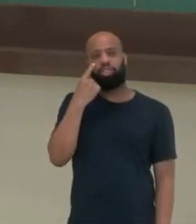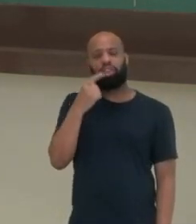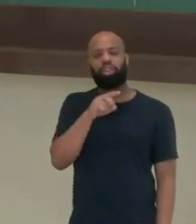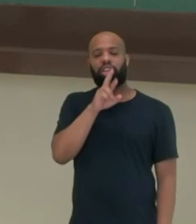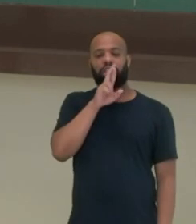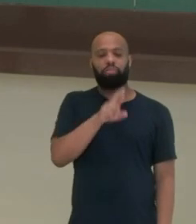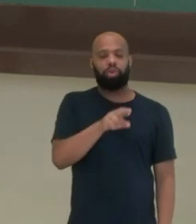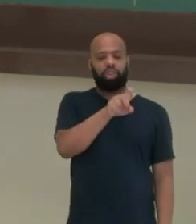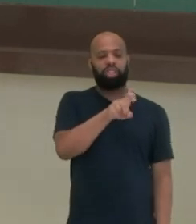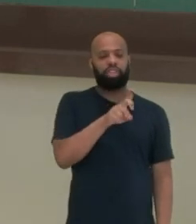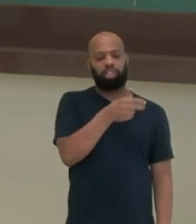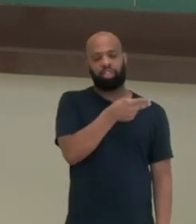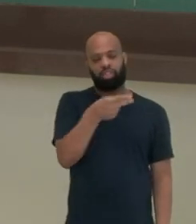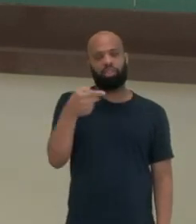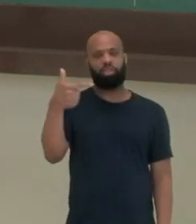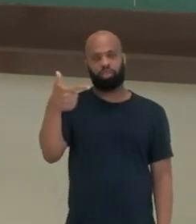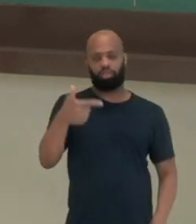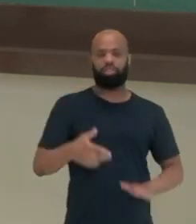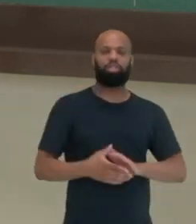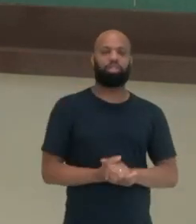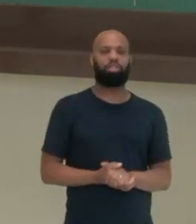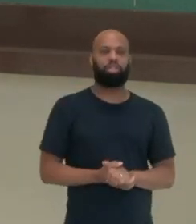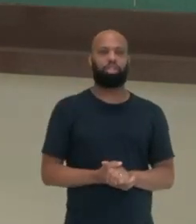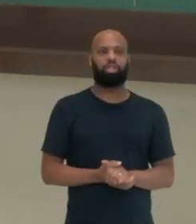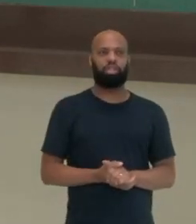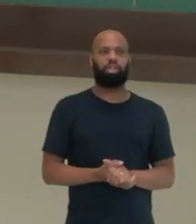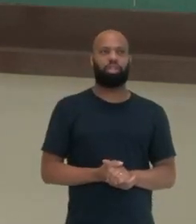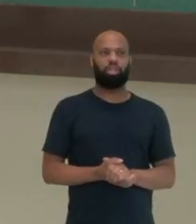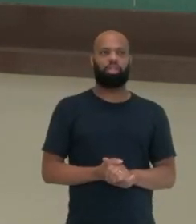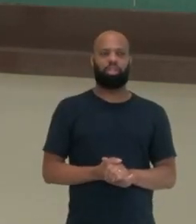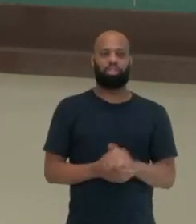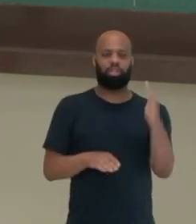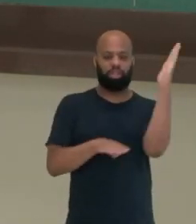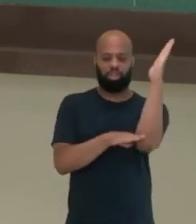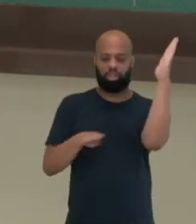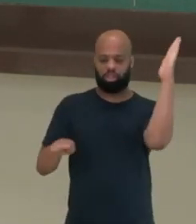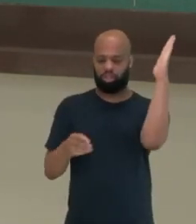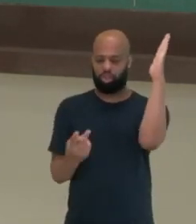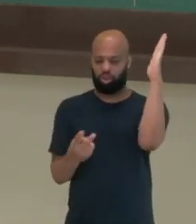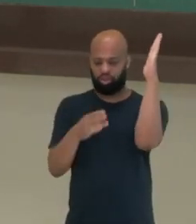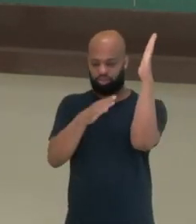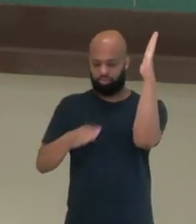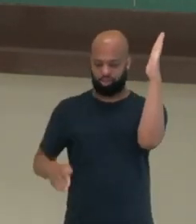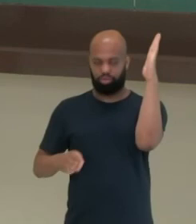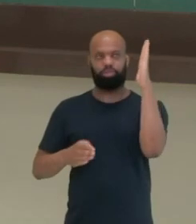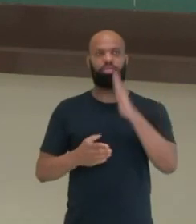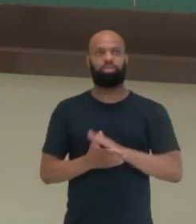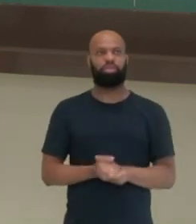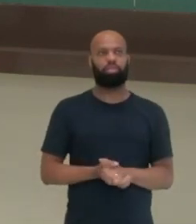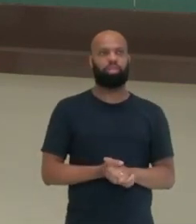dividido por menos mais, x igual a 2. Então, corta no eixo x, gente, igual a 2. Olha aqui, ó.